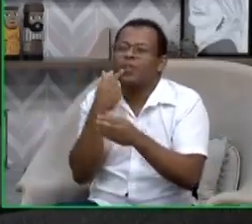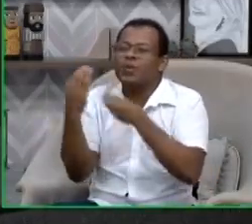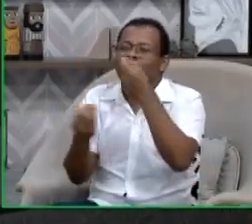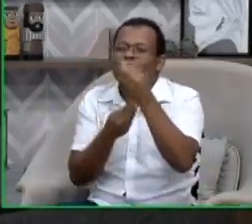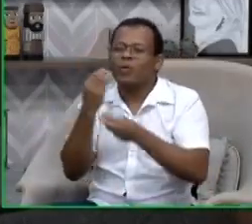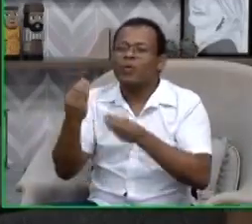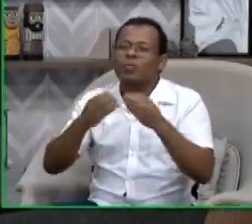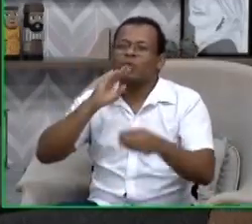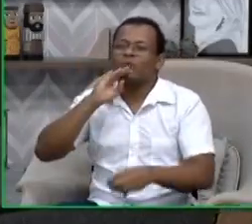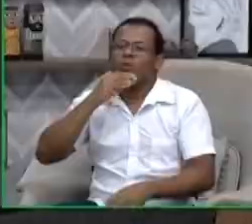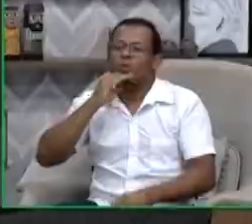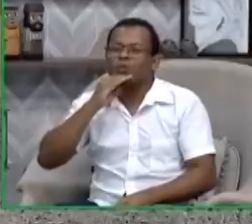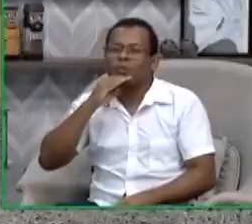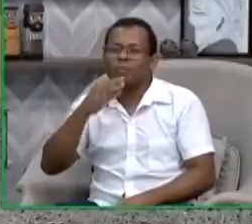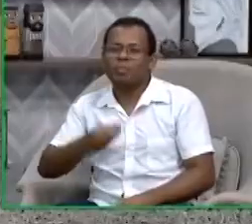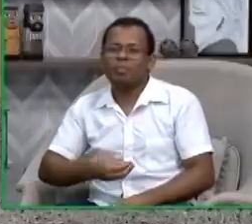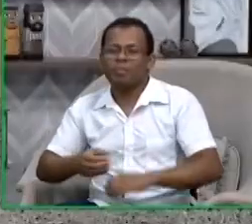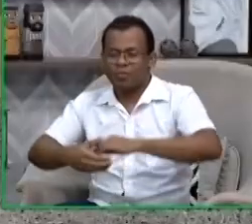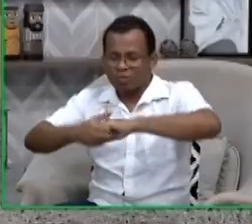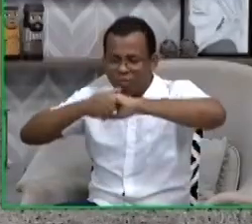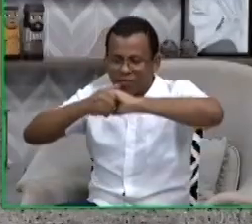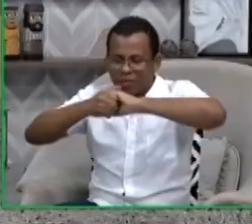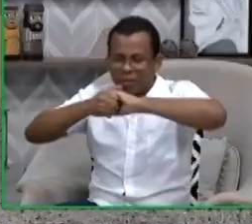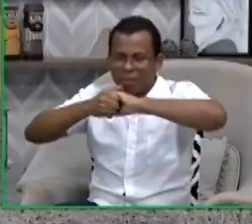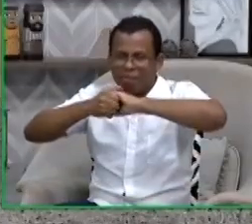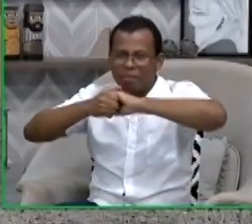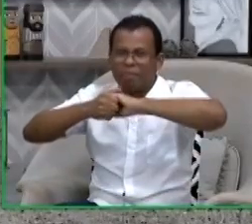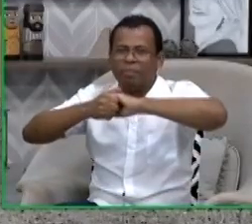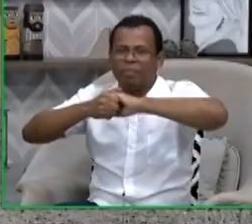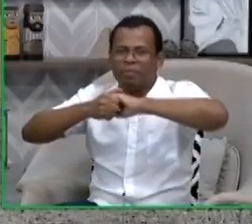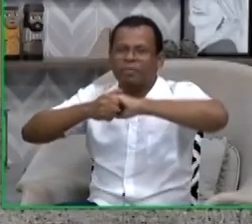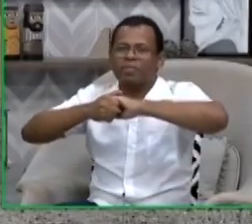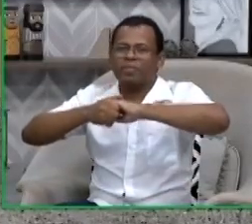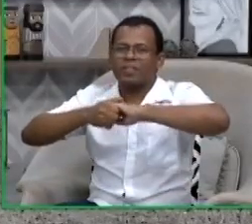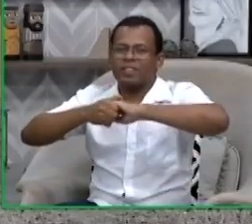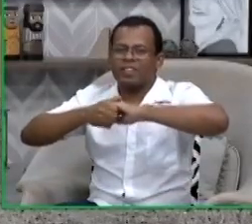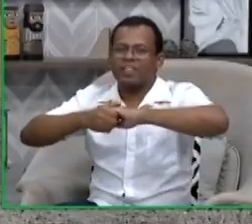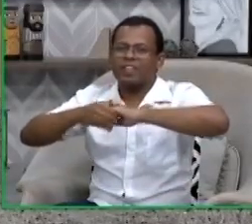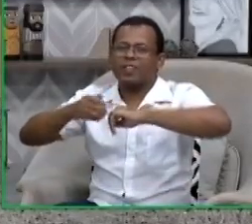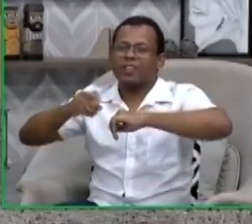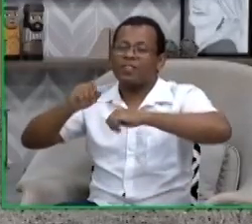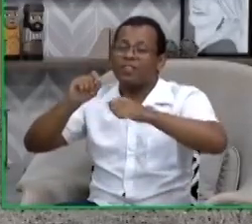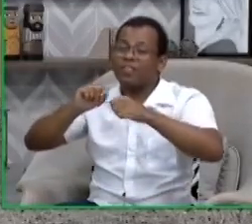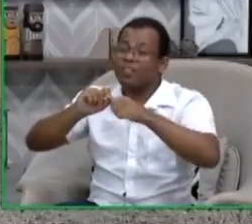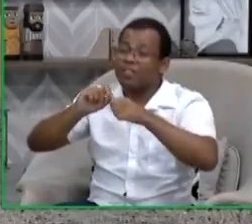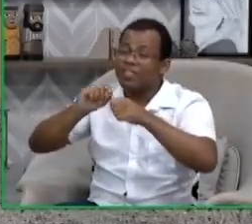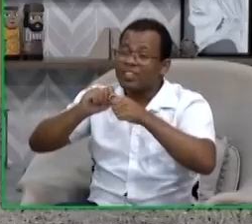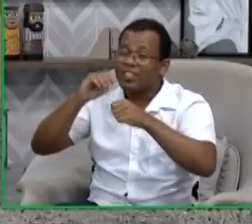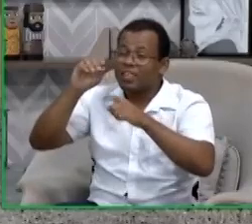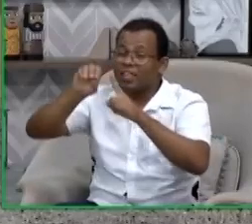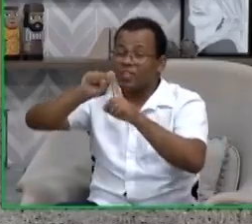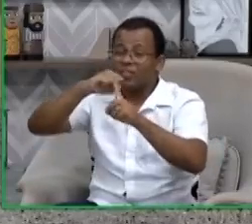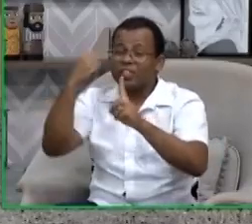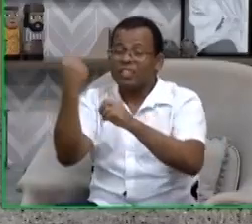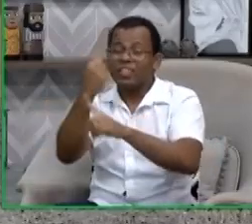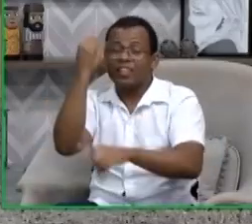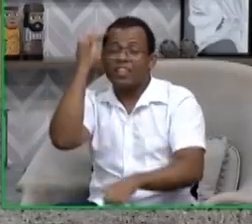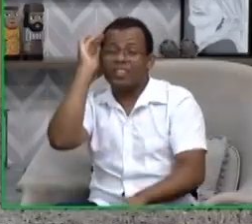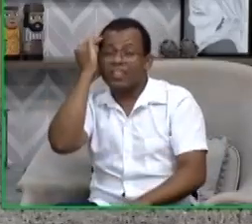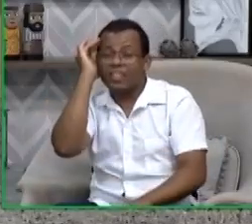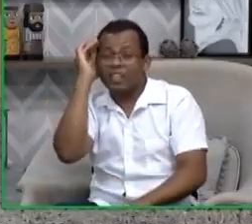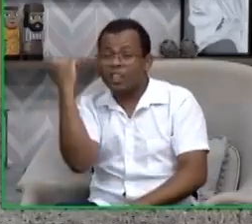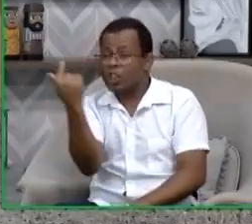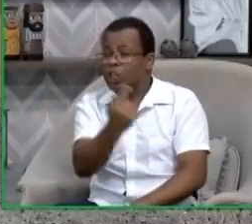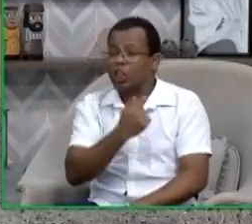diz Drummond, que estejamos de mãos dadas para poder fazer entender a sociedade que, às vezes,